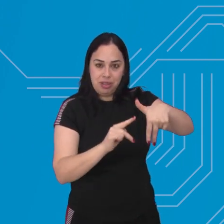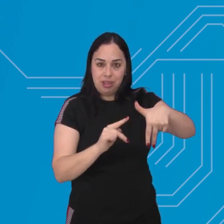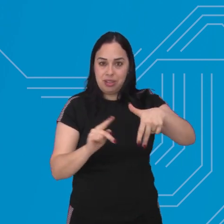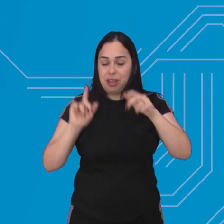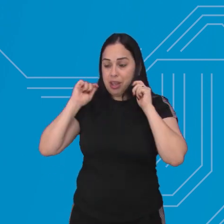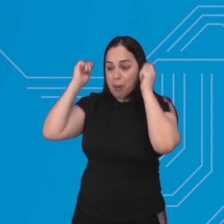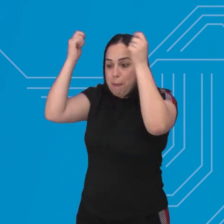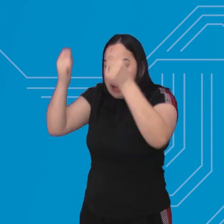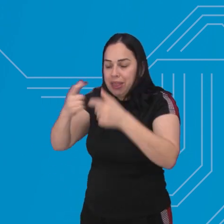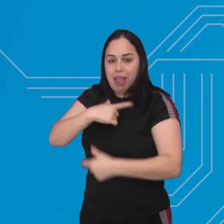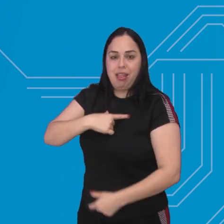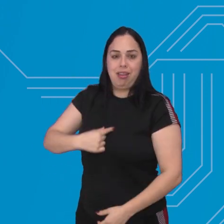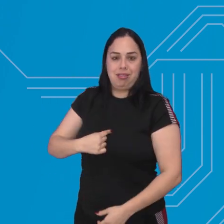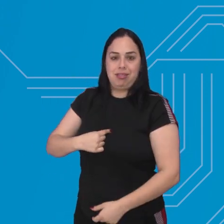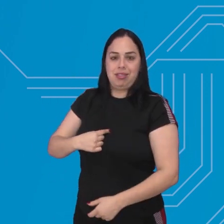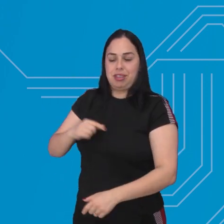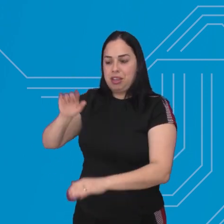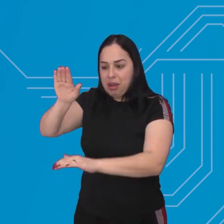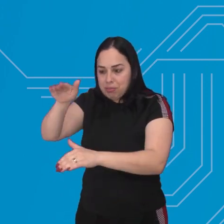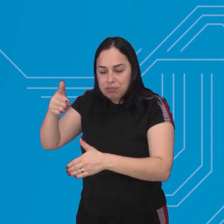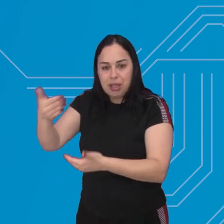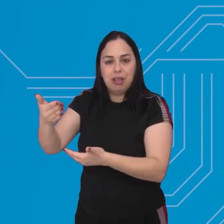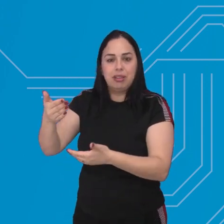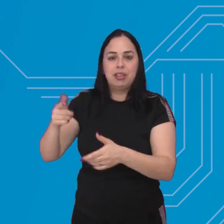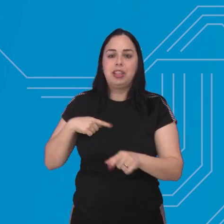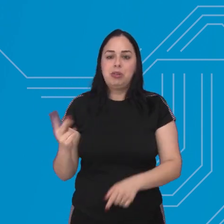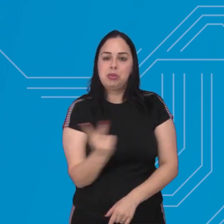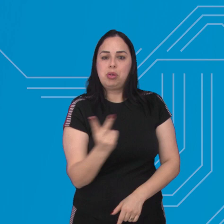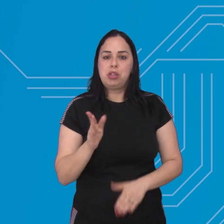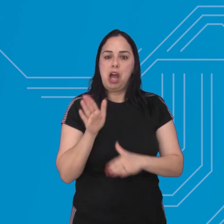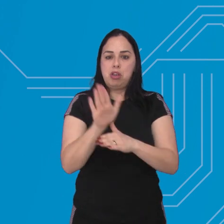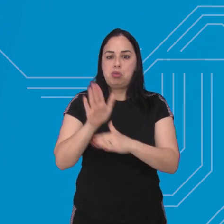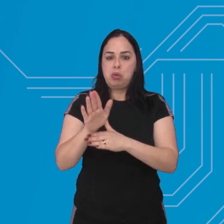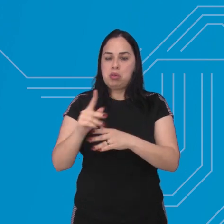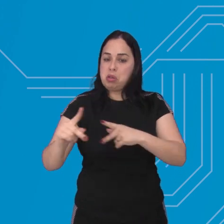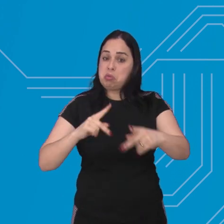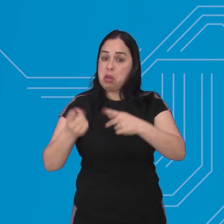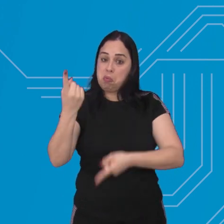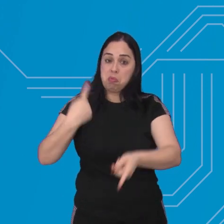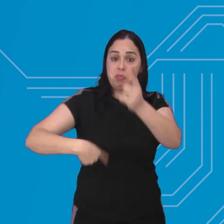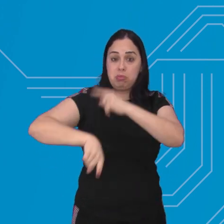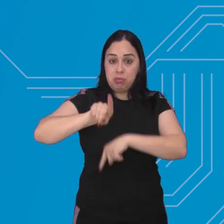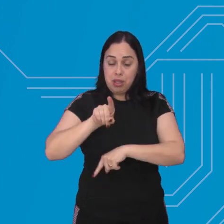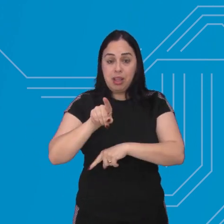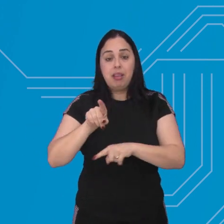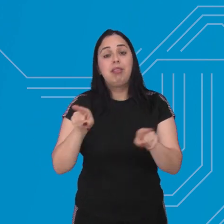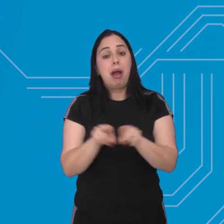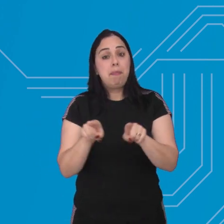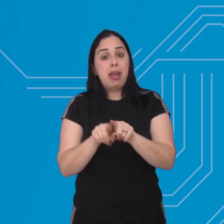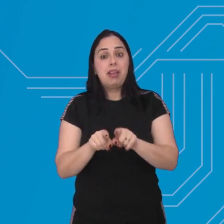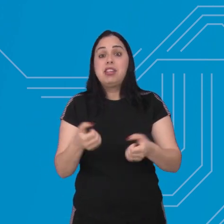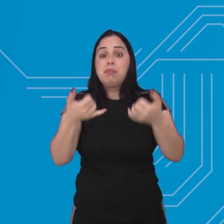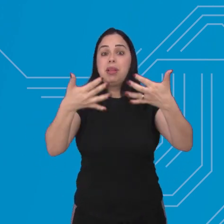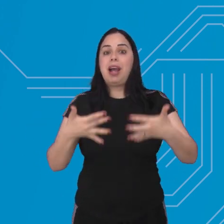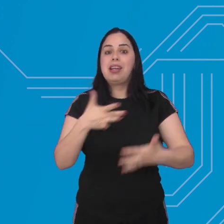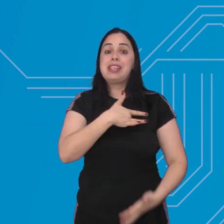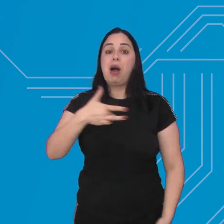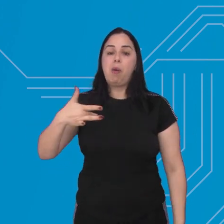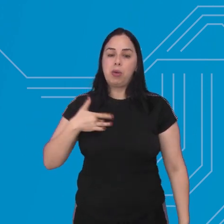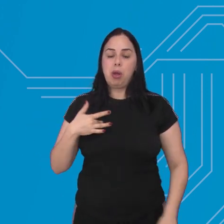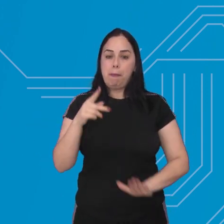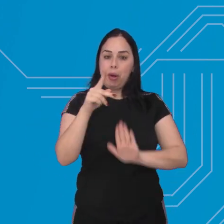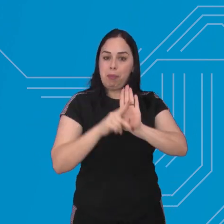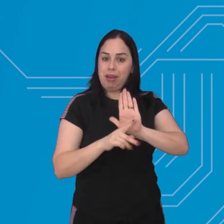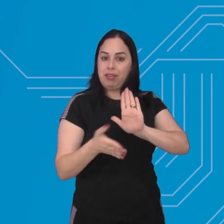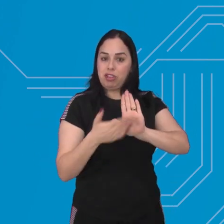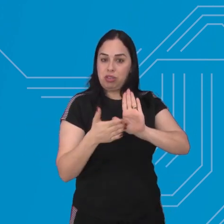título de cidadão e medalha de mérito a pessoas que contribuíram com o desenvolvimento de São José. E também falar de saúde. Um projeto